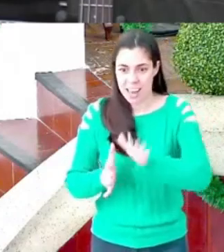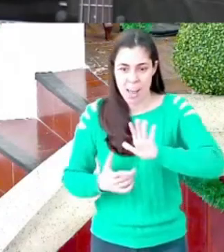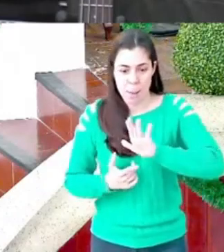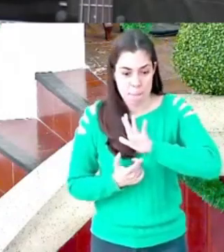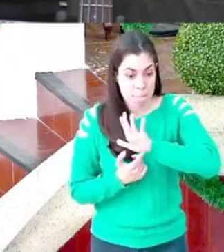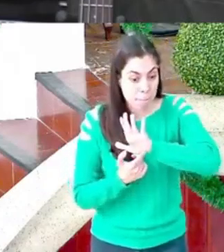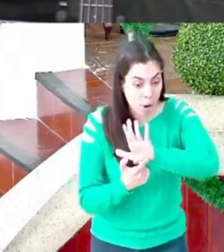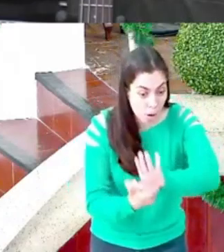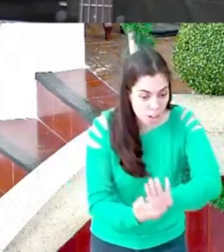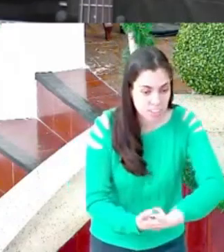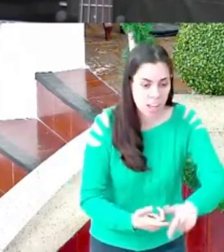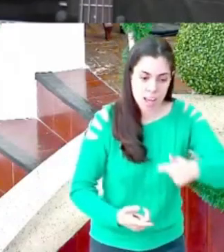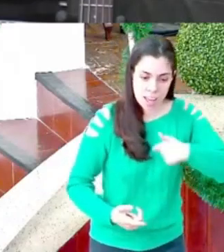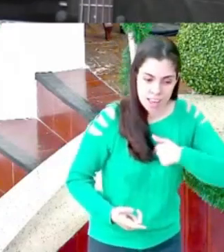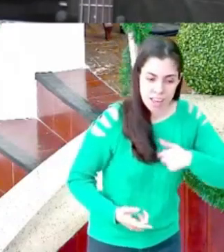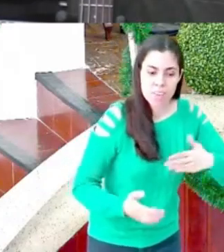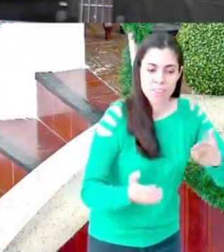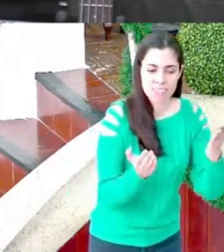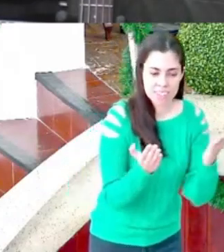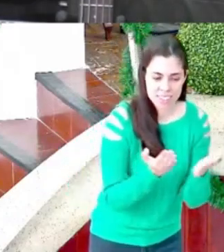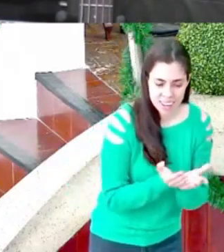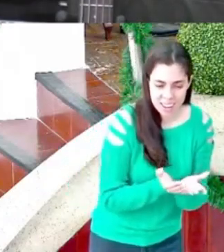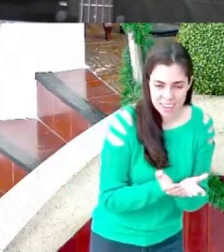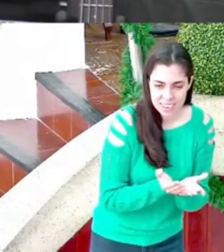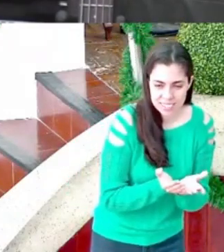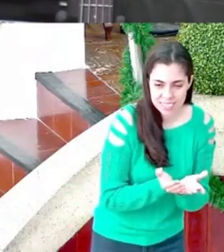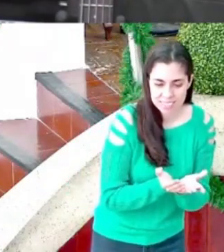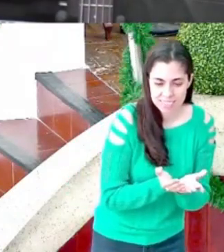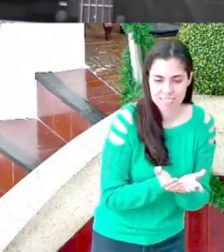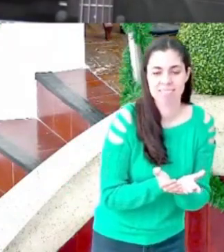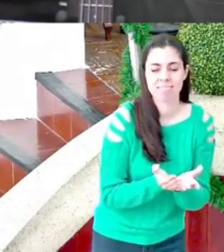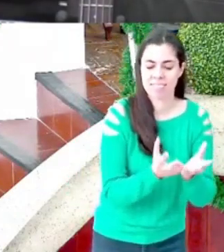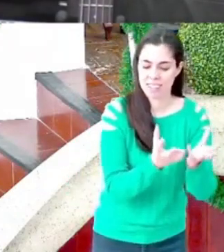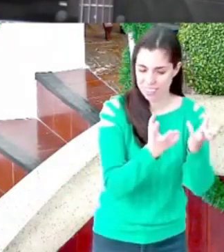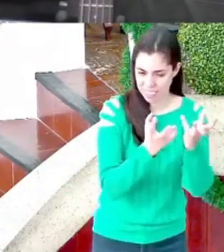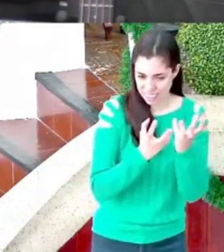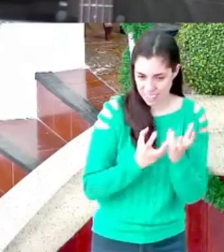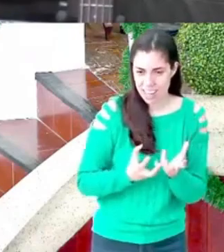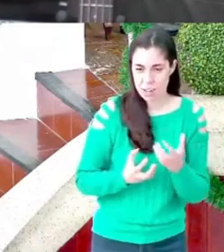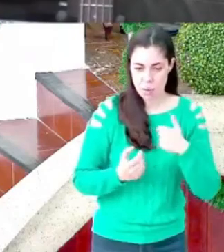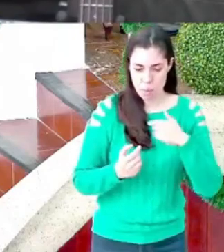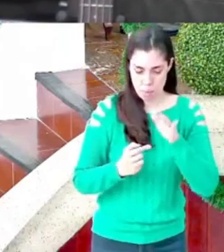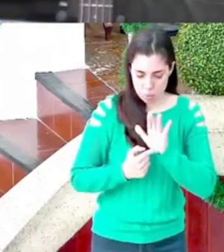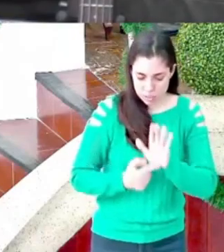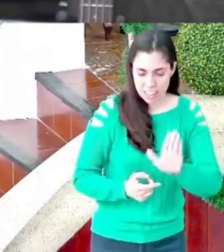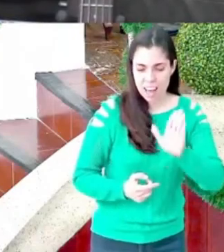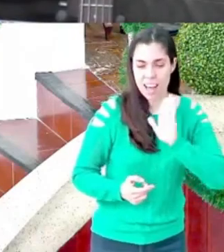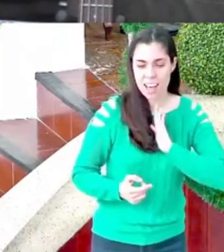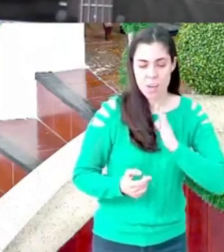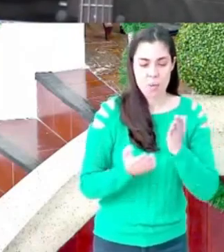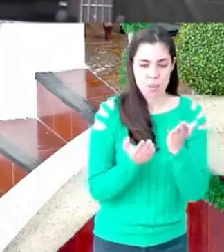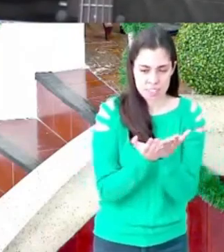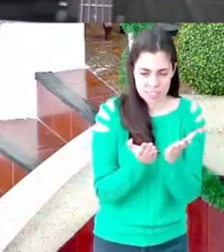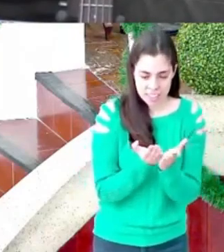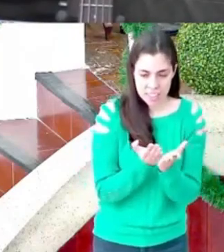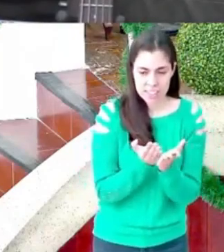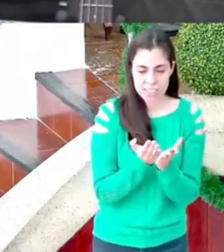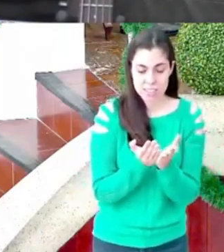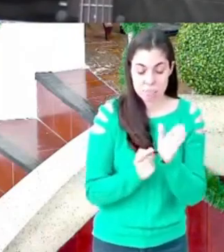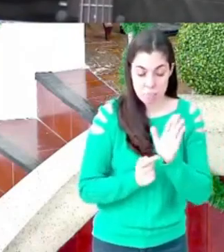testemunho através de atitudes, de obras boas e de palavras em